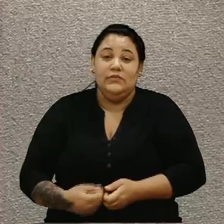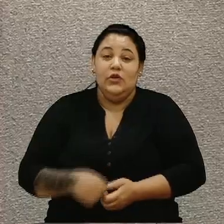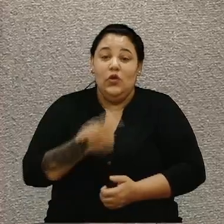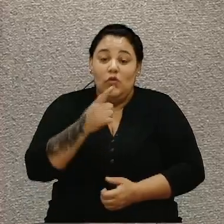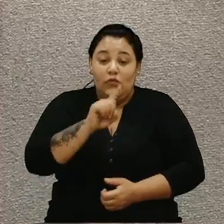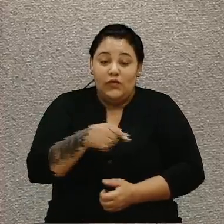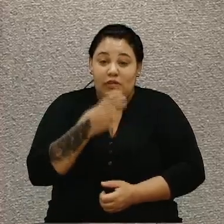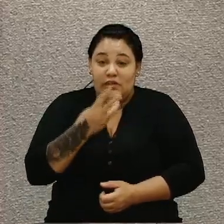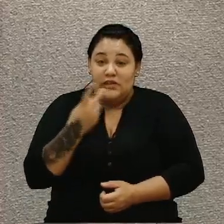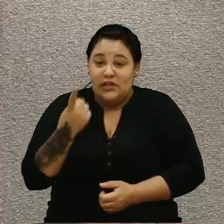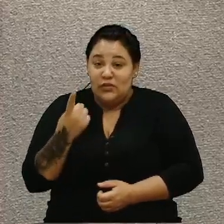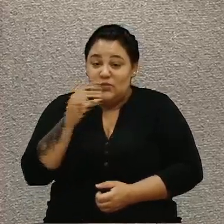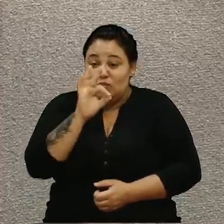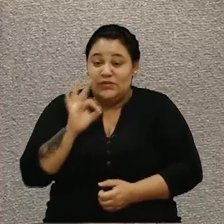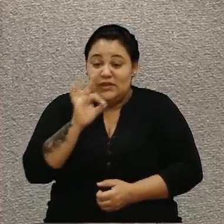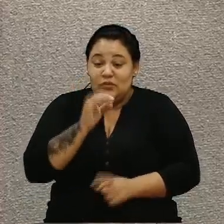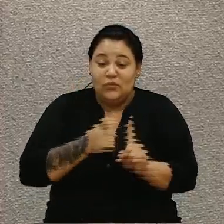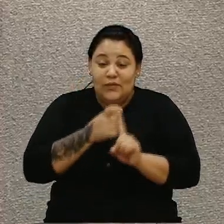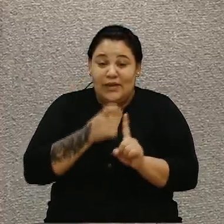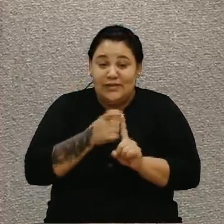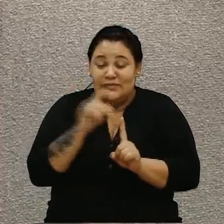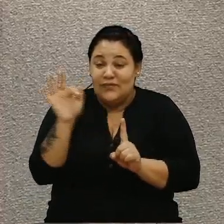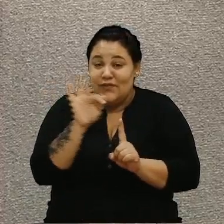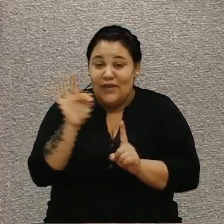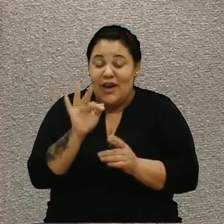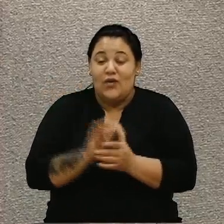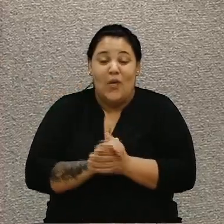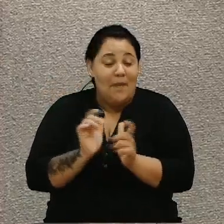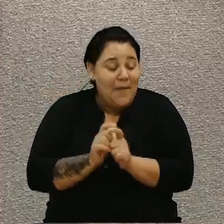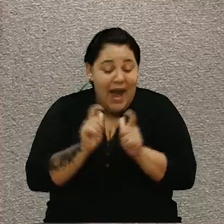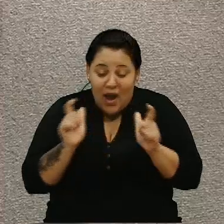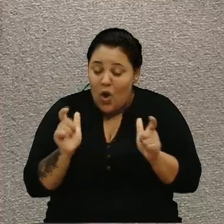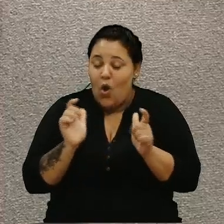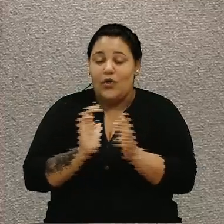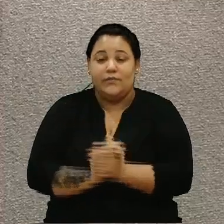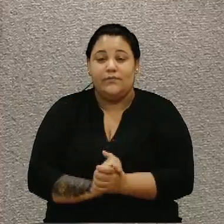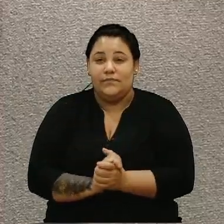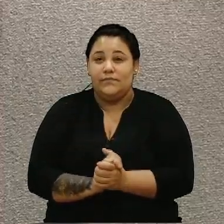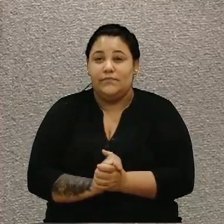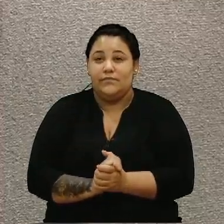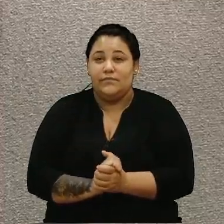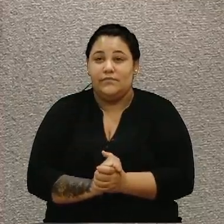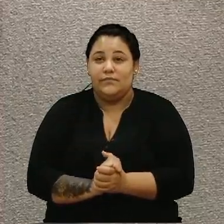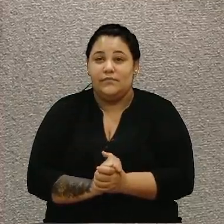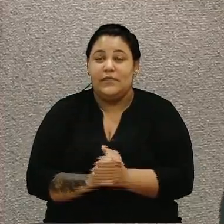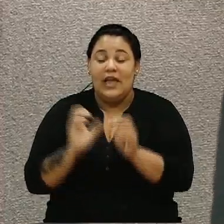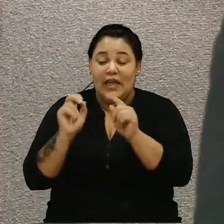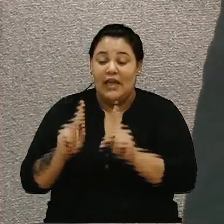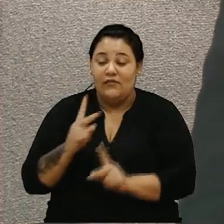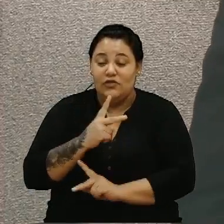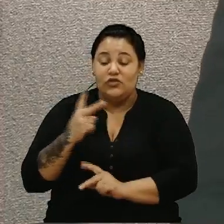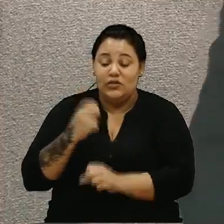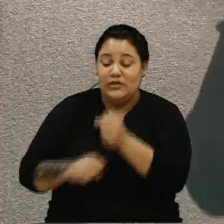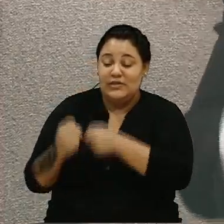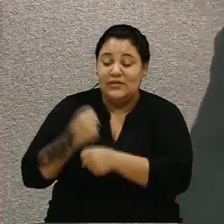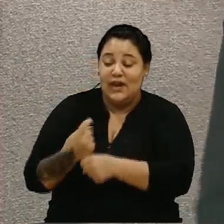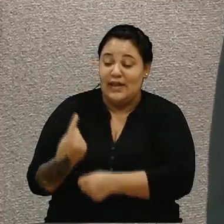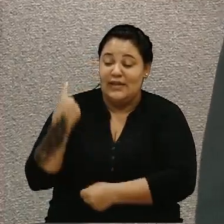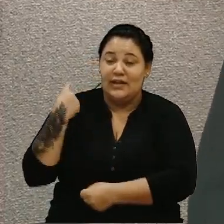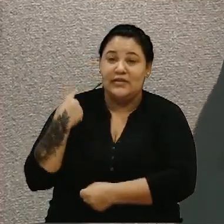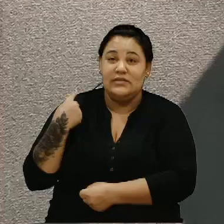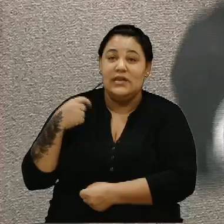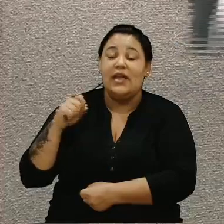1,31% no mês de fevereiro. A maior dos últimos 22 anos. Quem que é? Há 22 anos atrás, quem que era o presidente? Ele